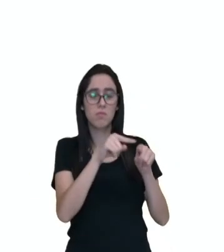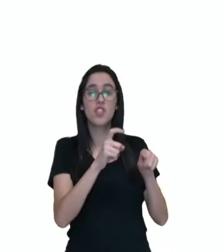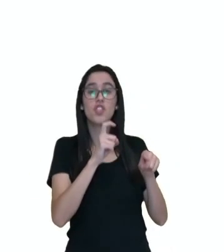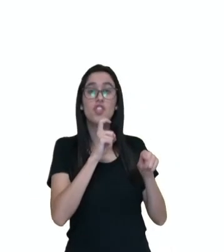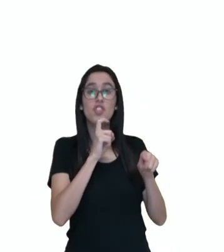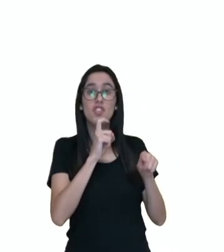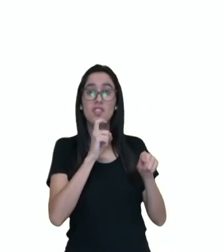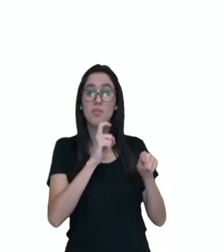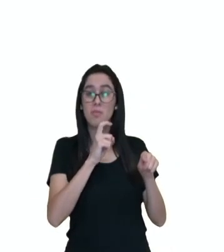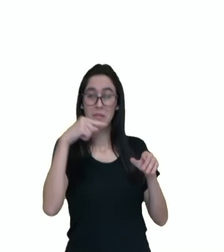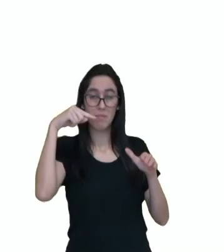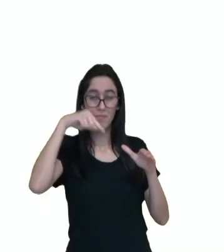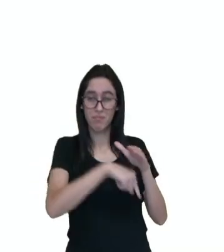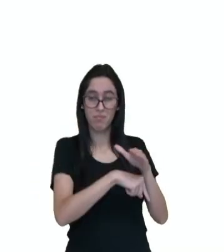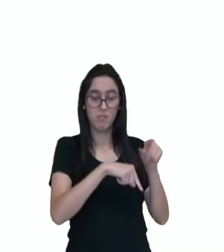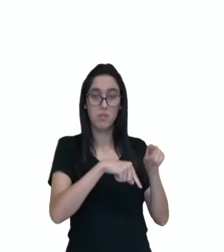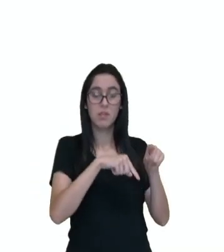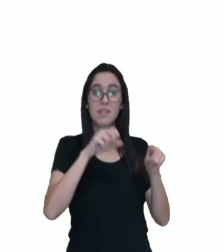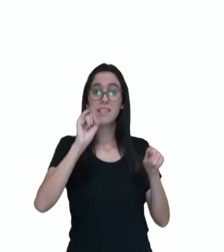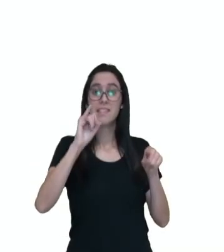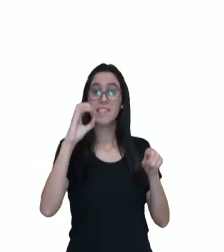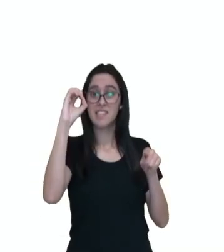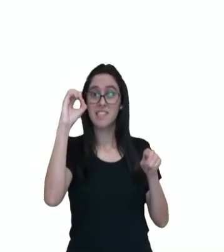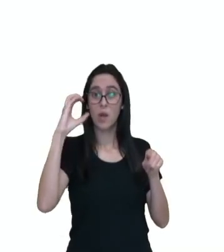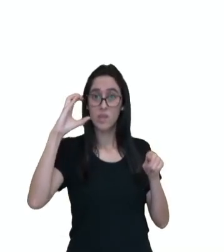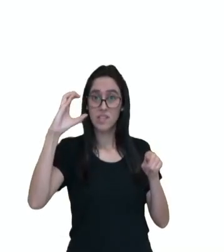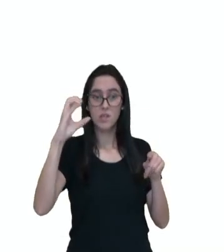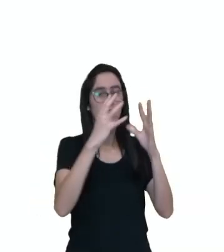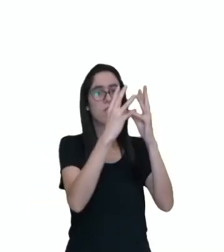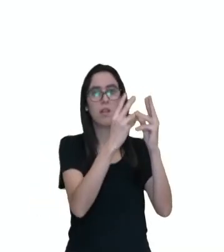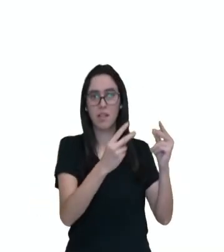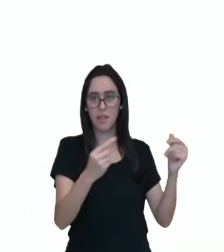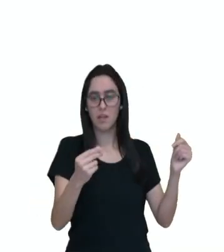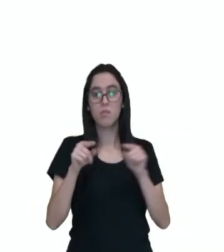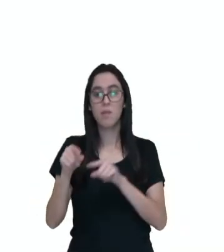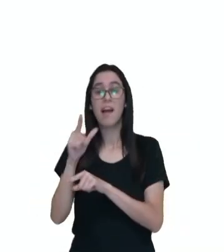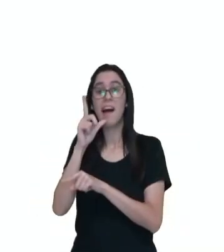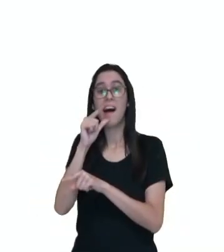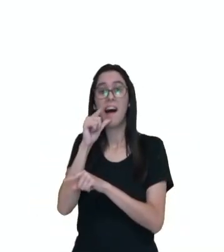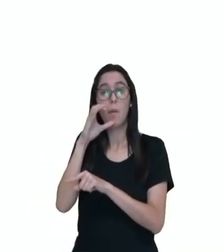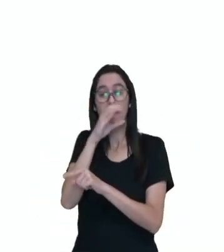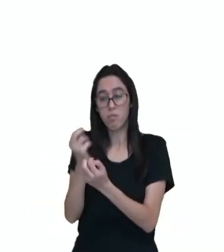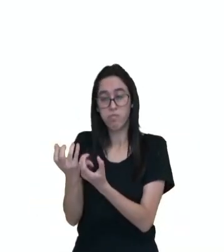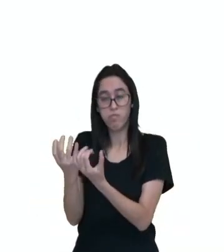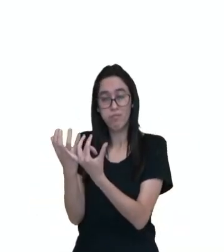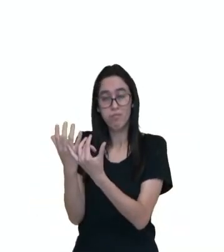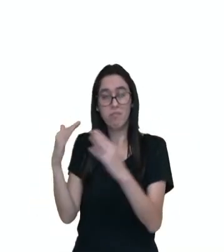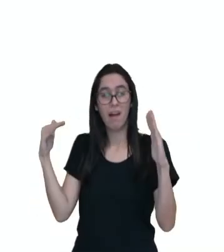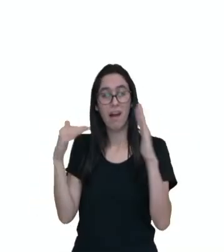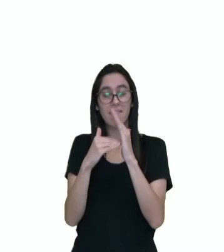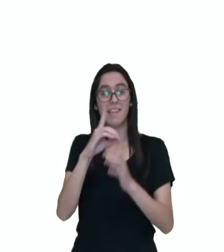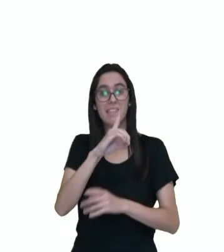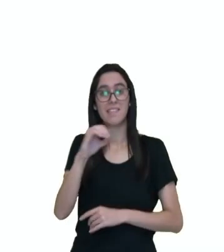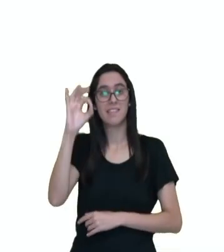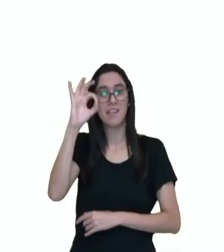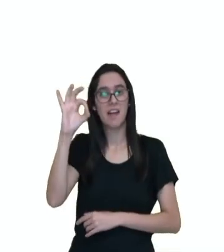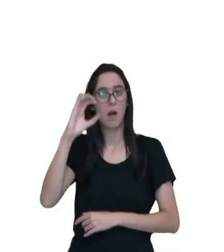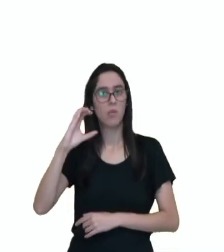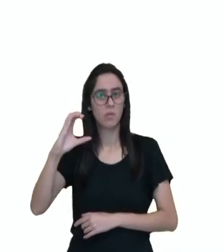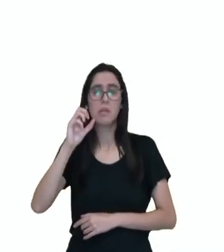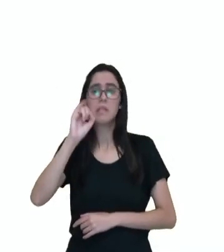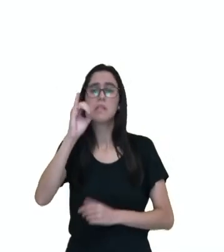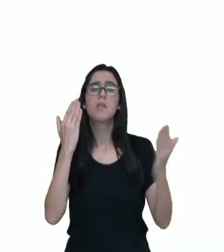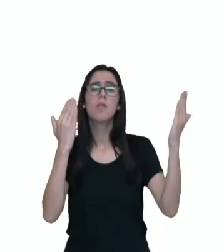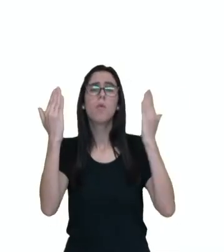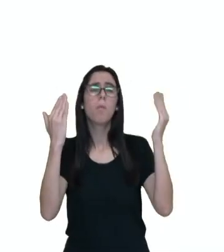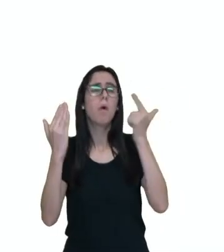o gelo derrete a 0 Celsius. Você pega o ponto de ebulição da água, a água ferve a 100 graus Celsius. Você compara com uma outra escala, que pode